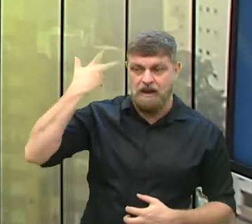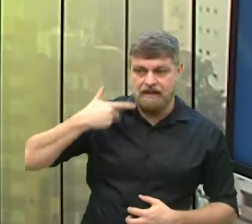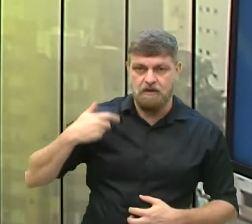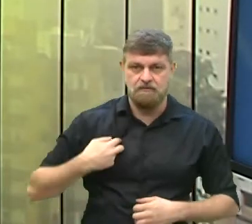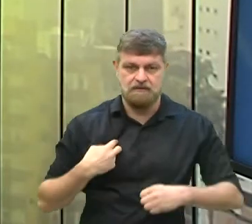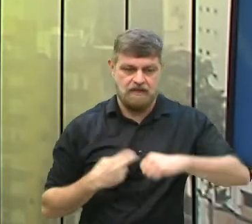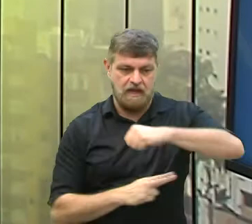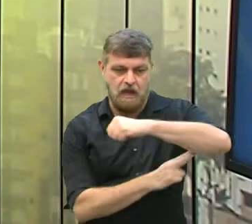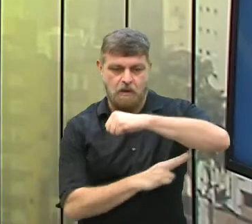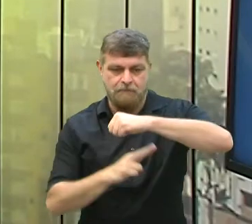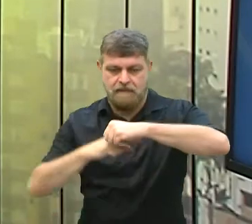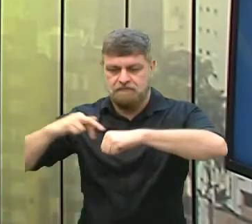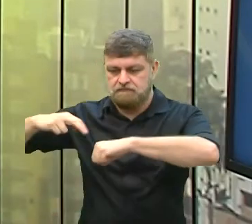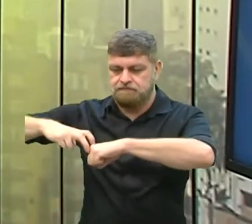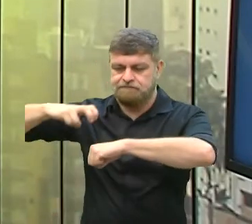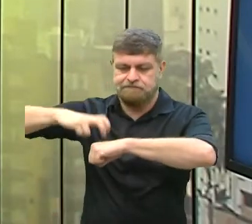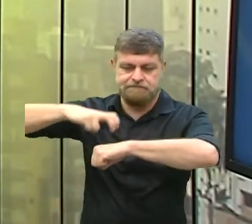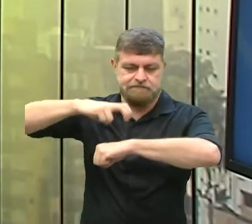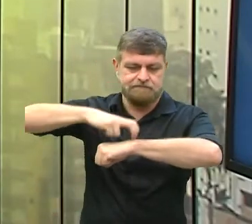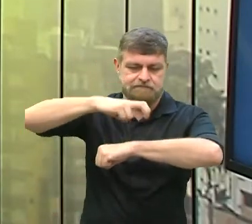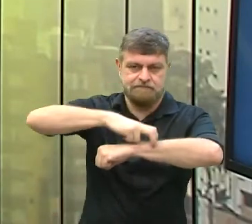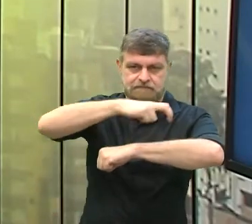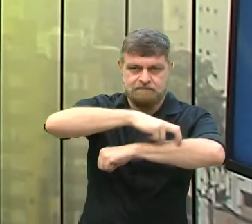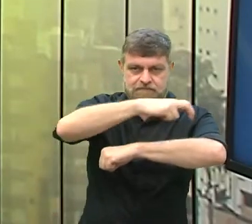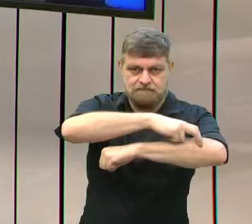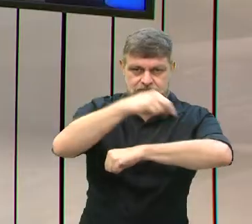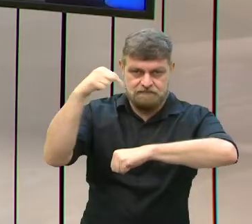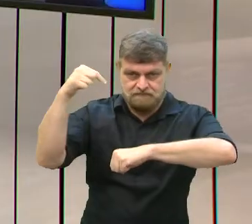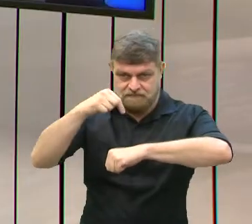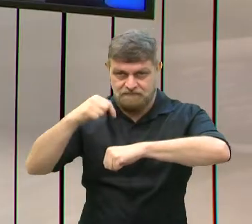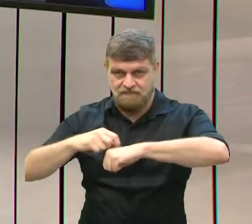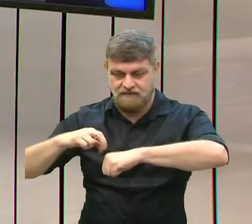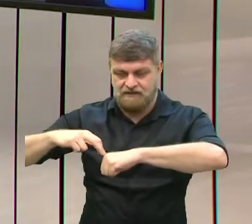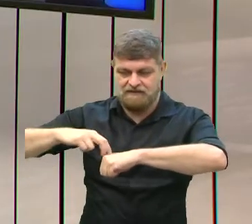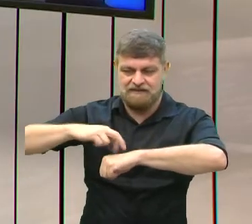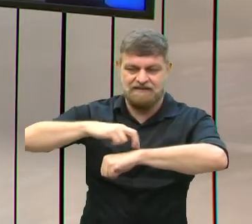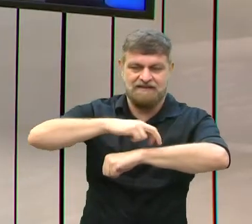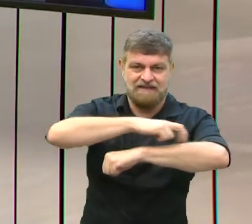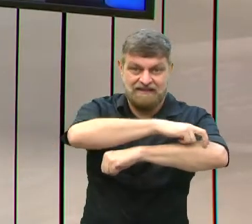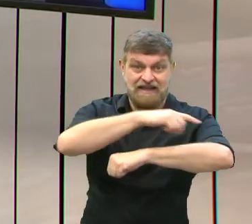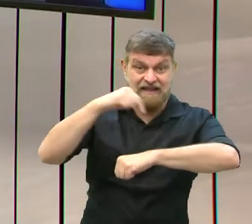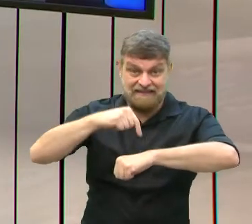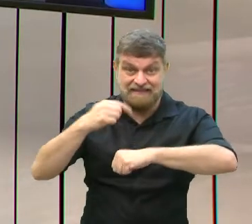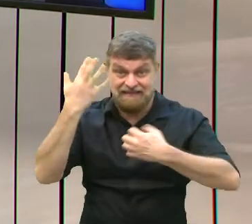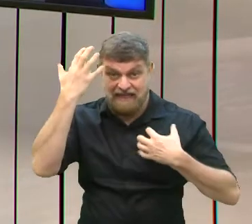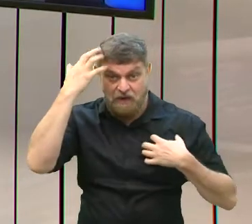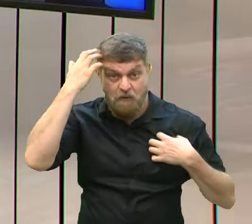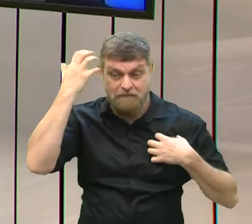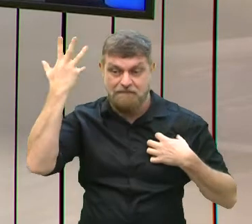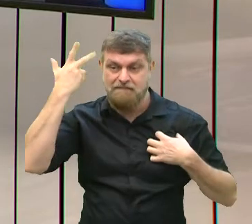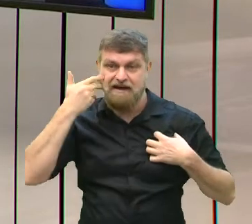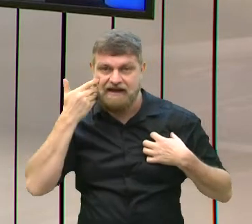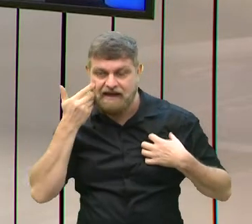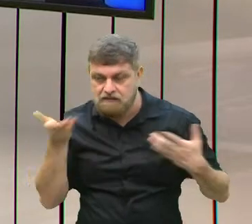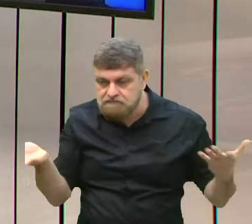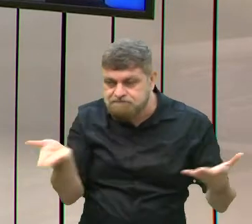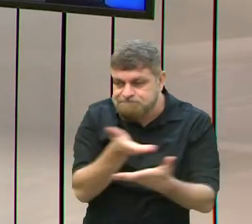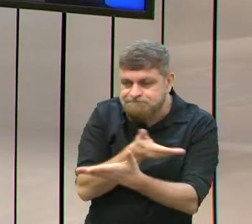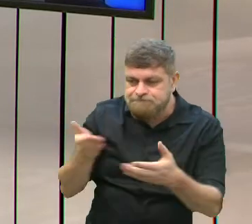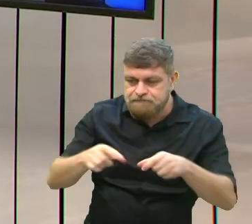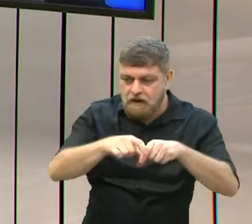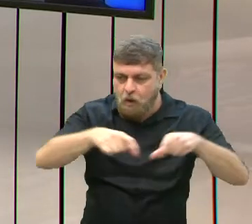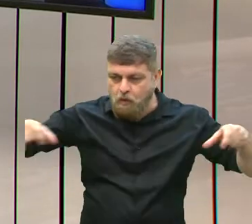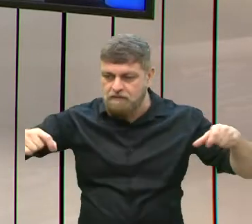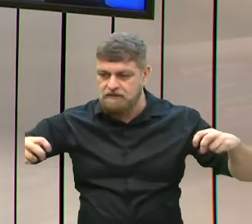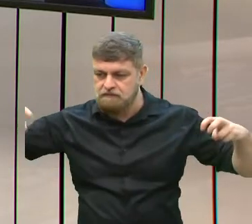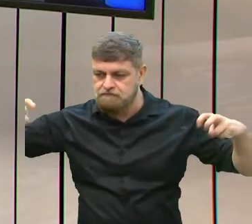agosto do ano passado. Hoje já estão chamando essa passarela de micoduto, né, já apelidaram o local, mas que serviu para